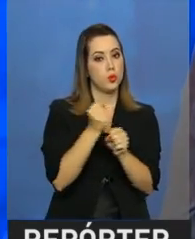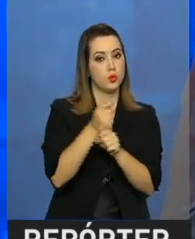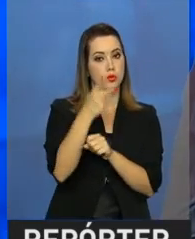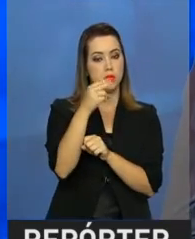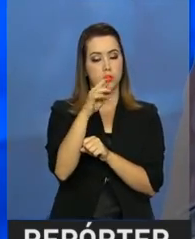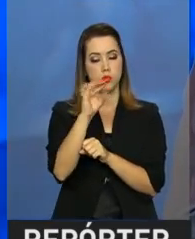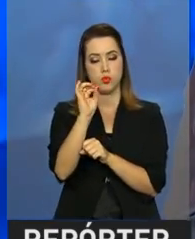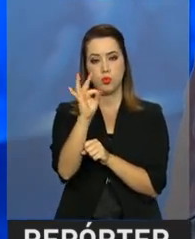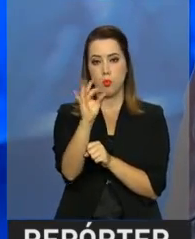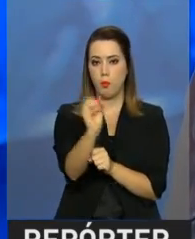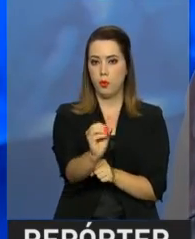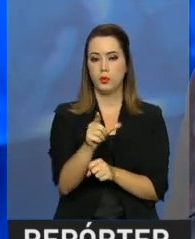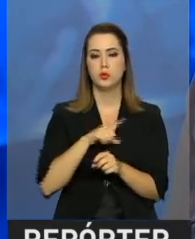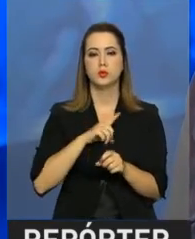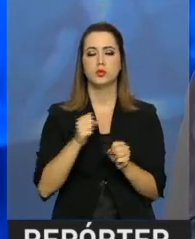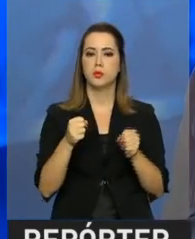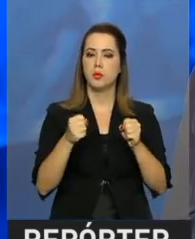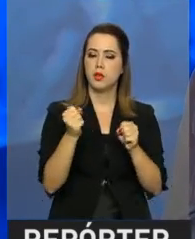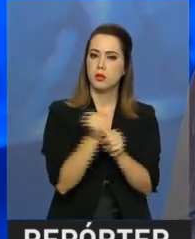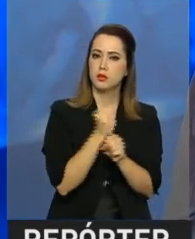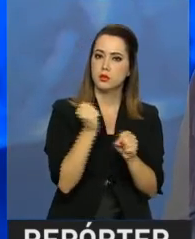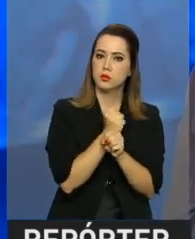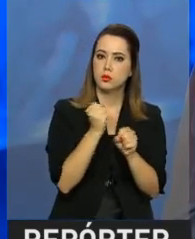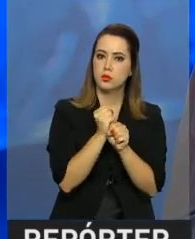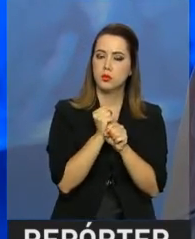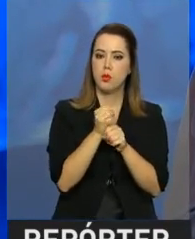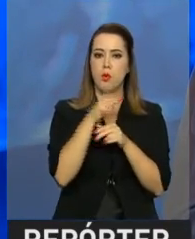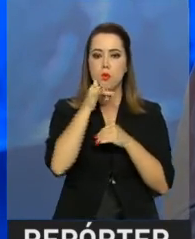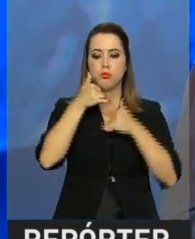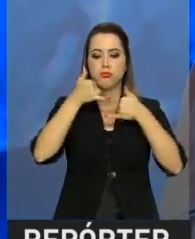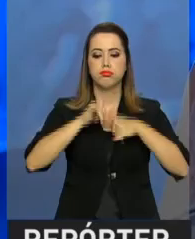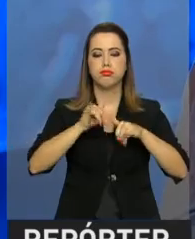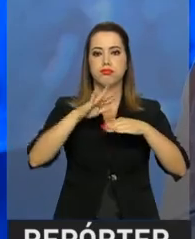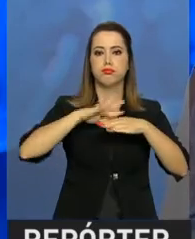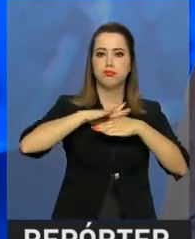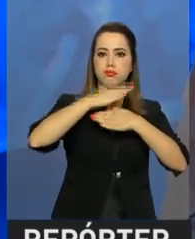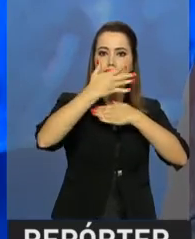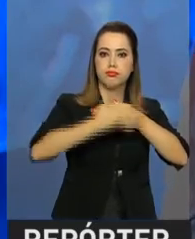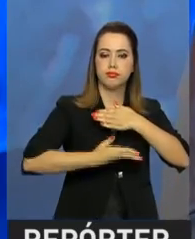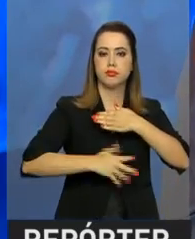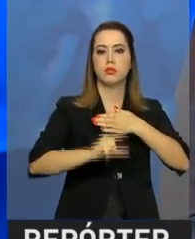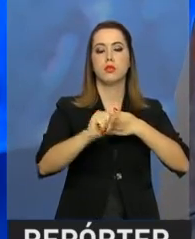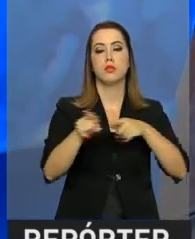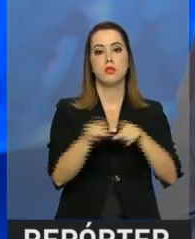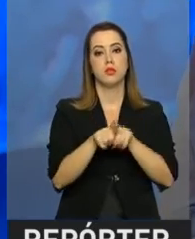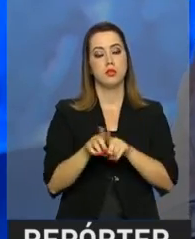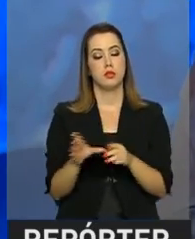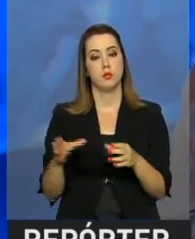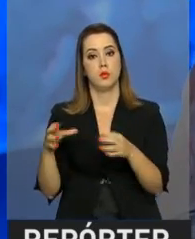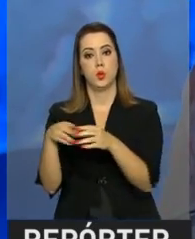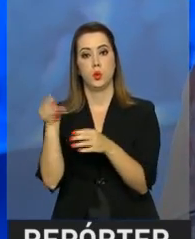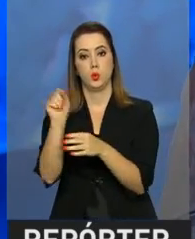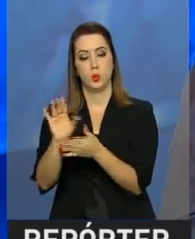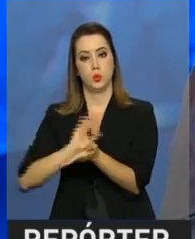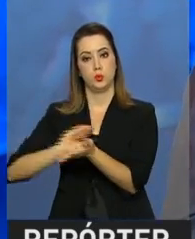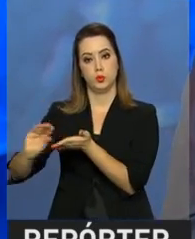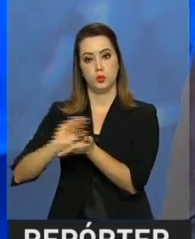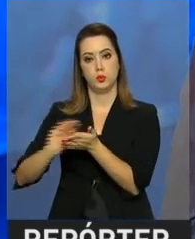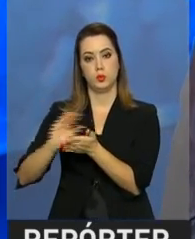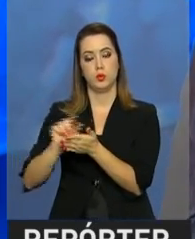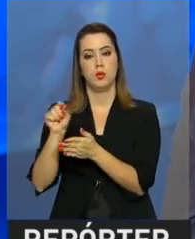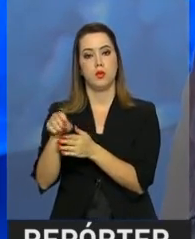de uma indústria siderúrgica no Maranhão e também a criação de um fundo para financiar projetos para desenvolver a